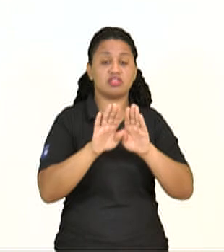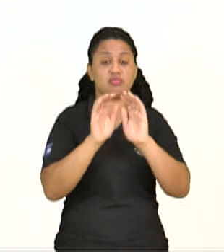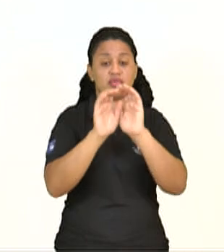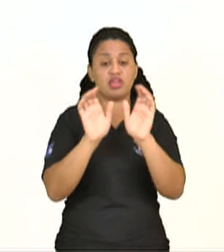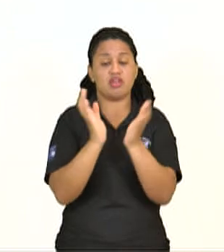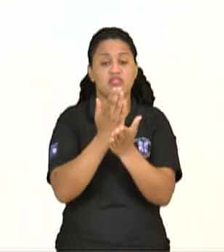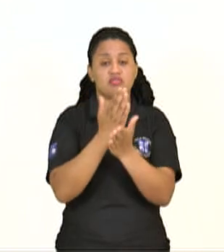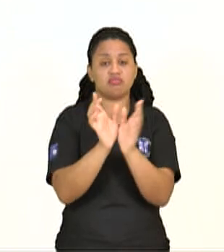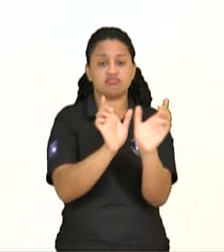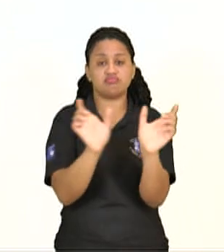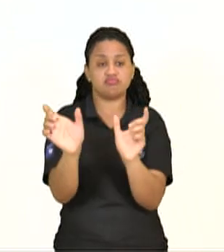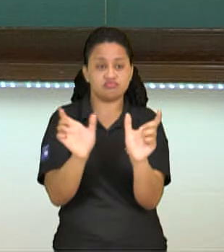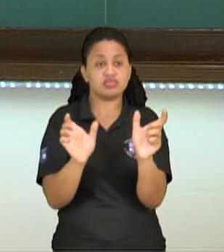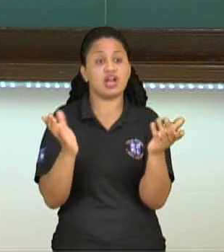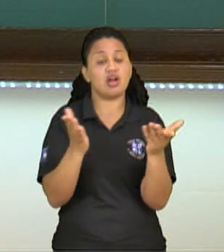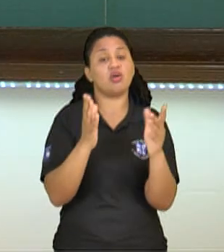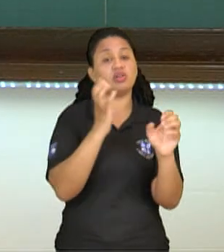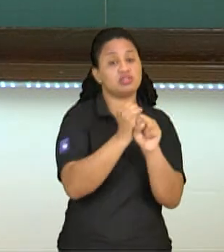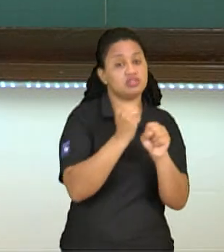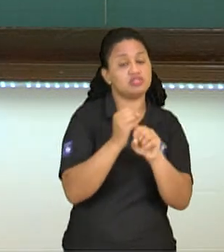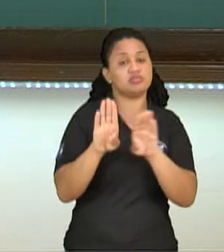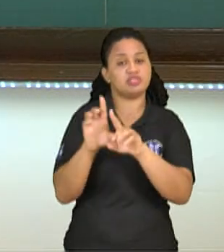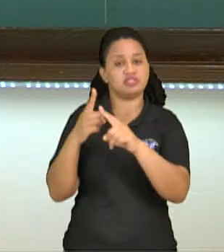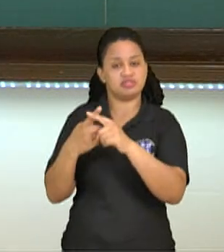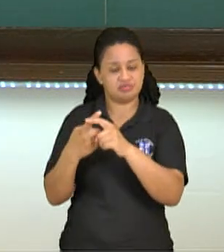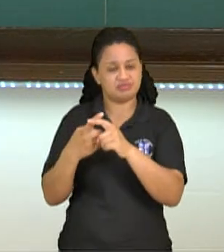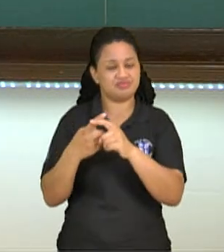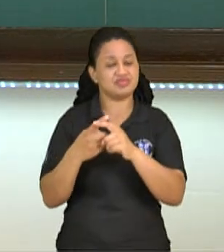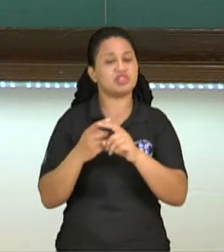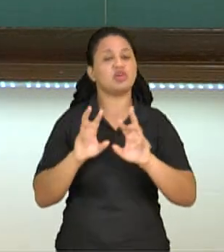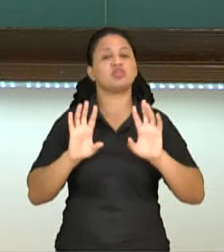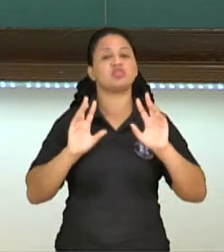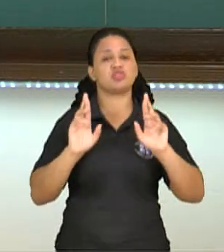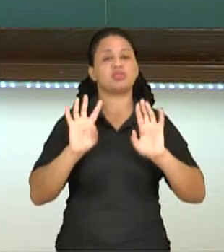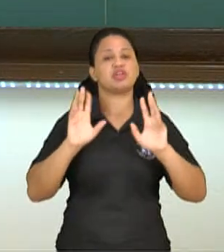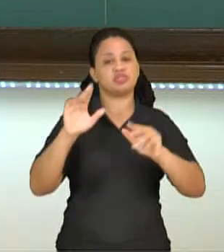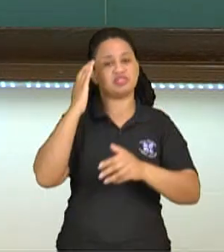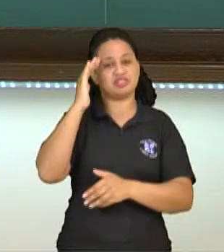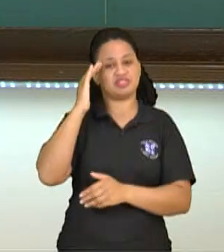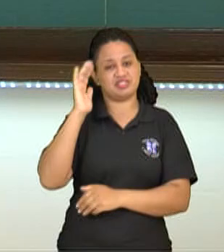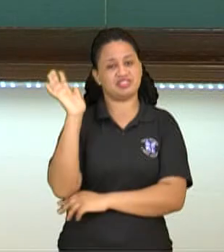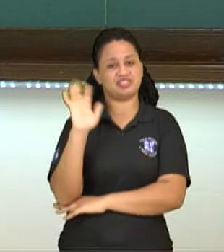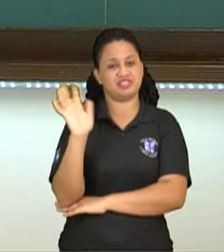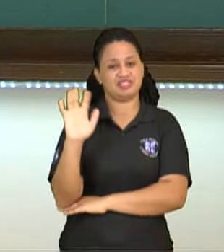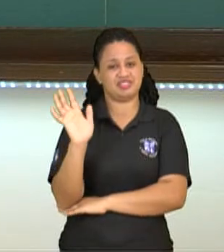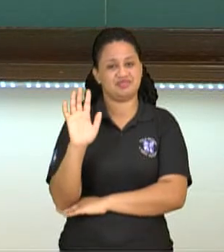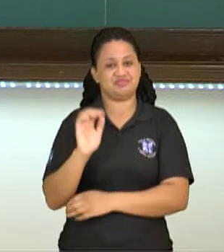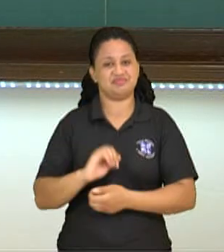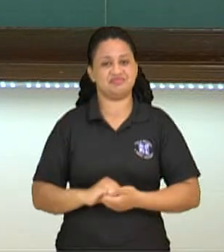trabalhamos aí com a soma e produto. Muito bem, espero que vocês tenham compreendido um pouquinho. Até mais!